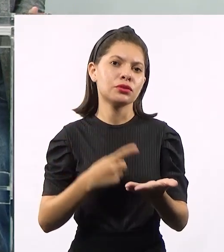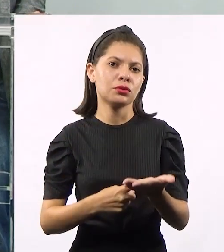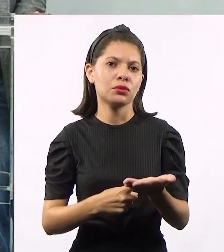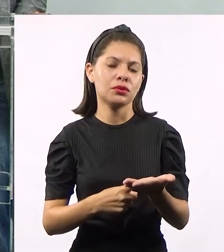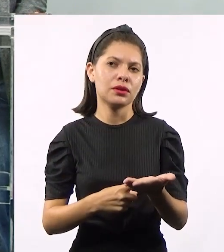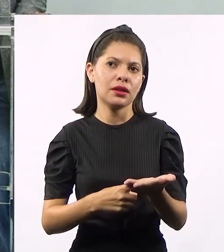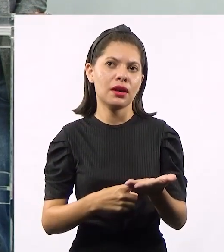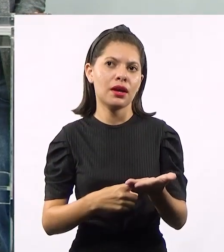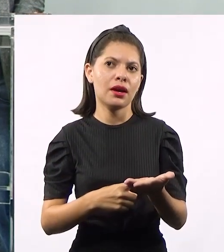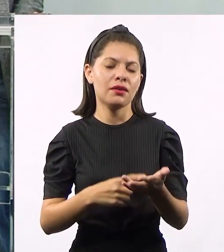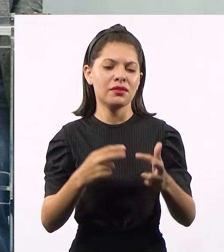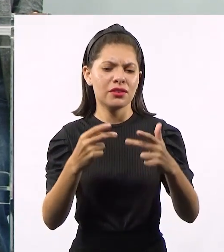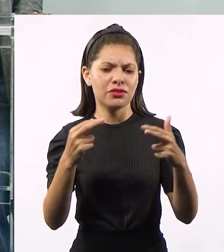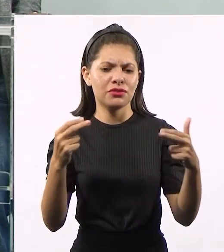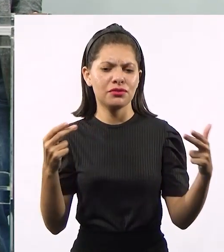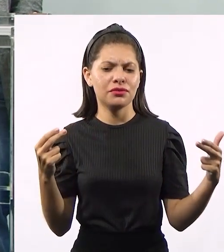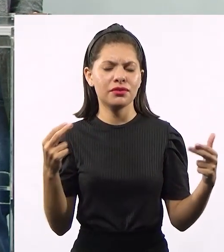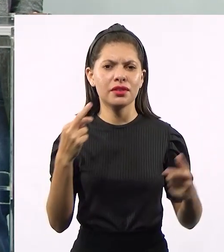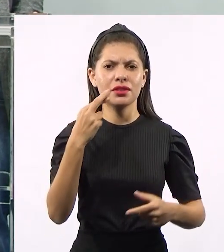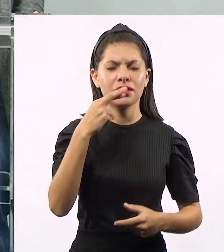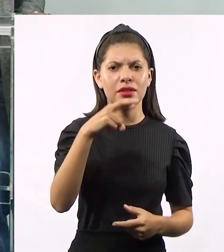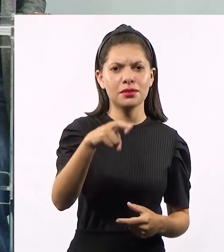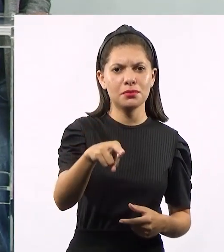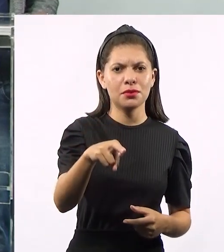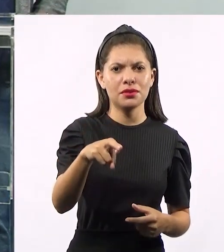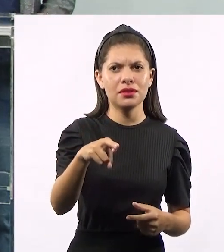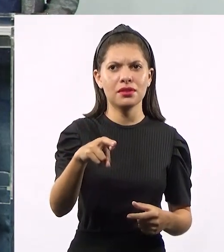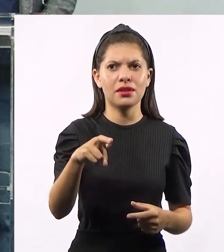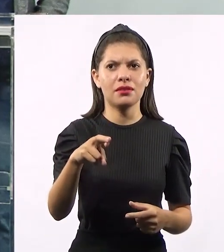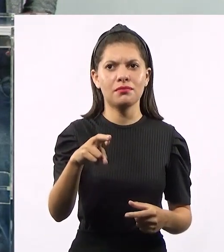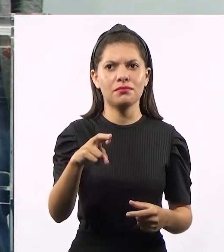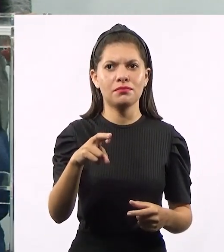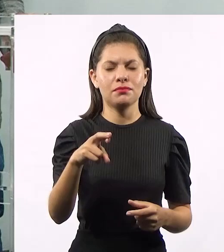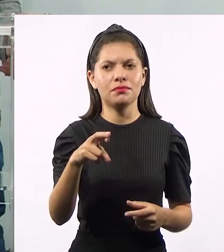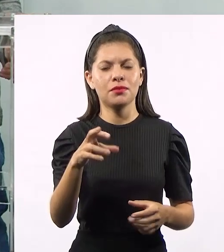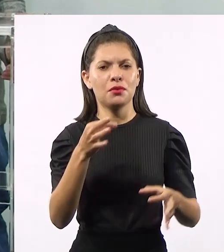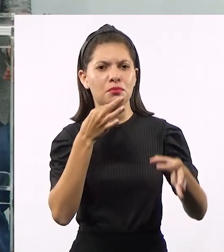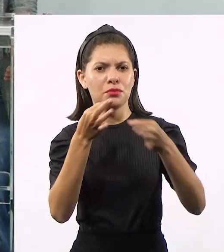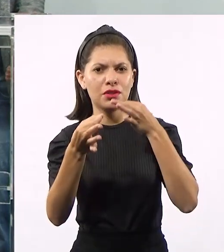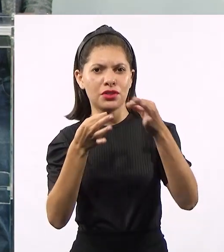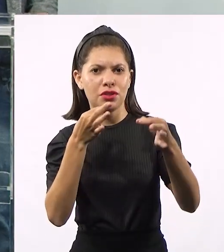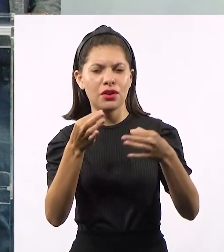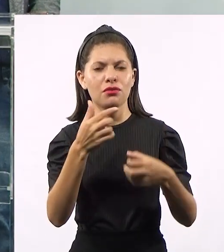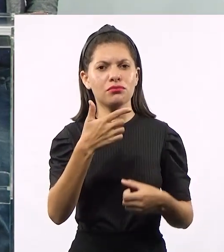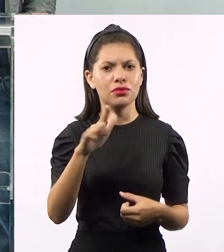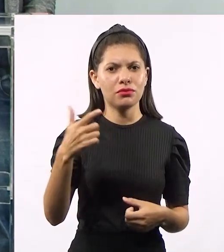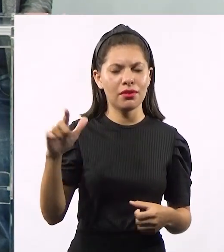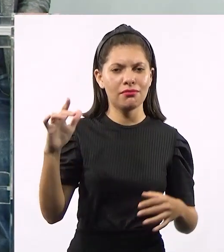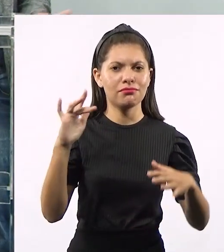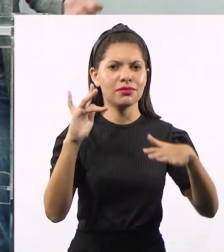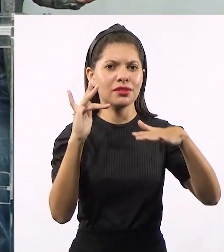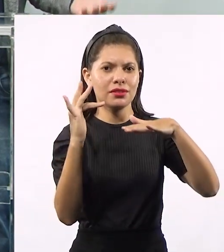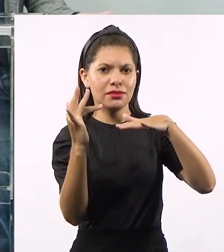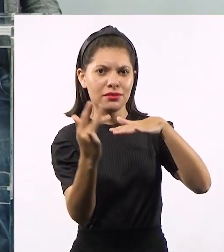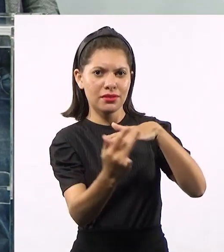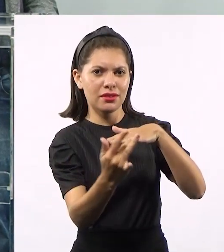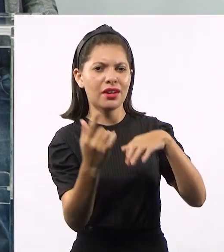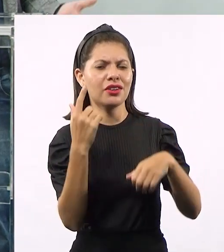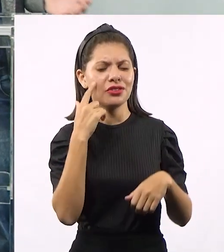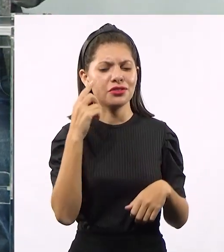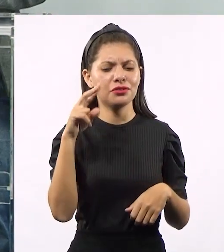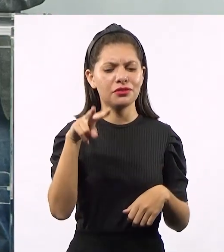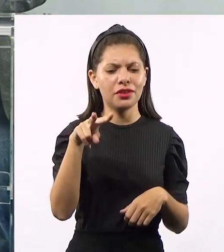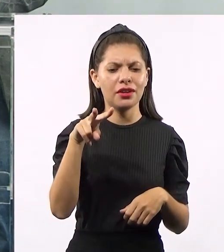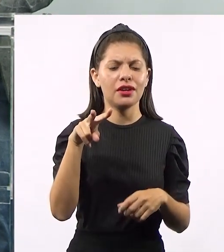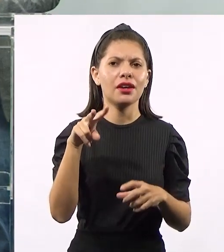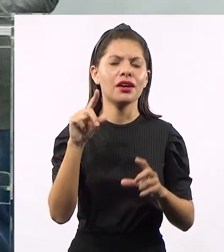resposta. Ele acaba não se manifestando. E hoje a gente vê nas redes sociais a opção binária. Ou eu concordo,